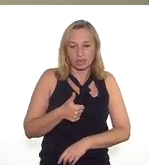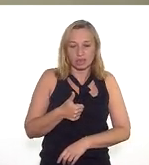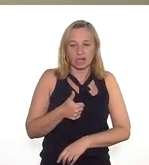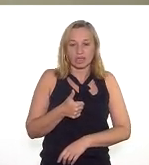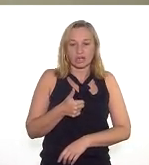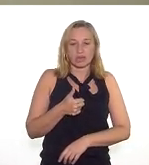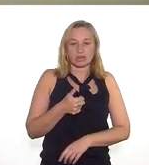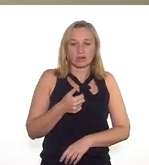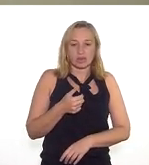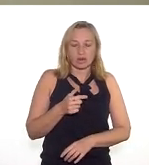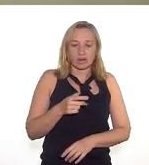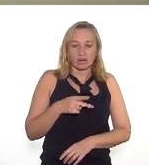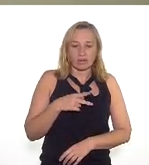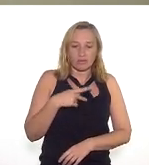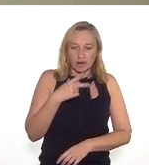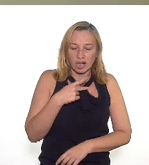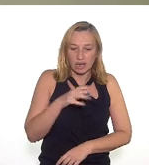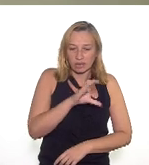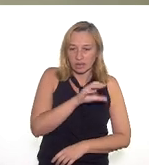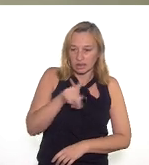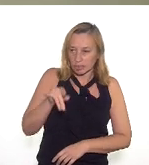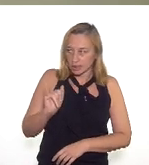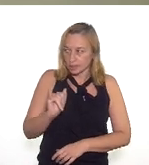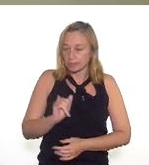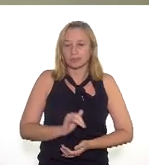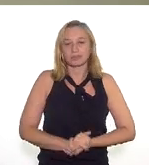colocado por esta CPI?